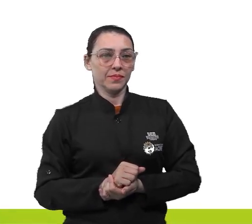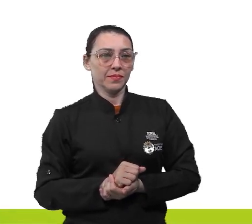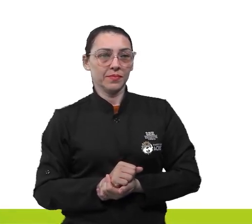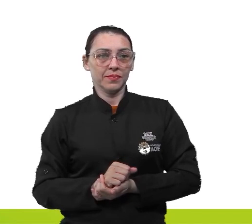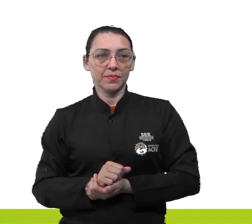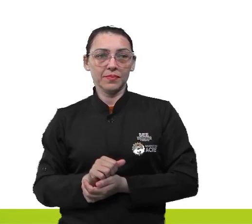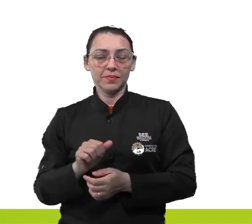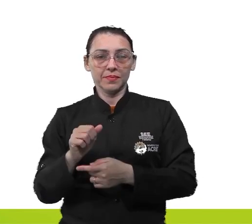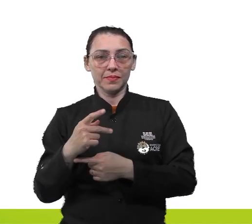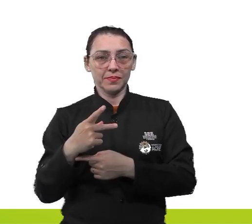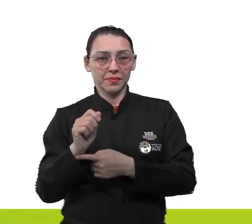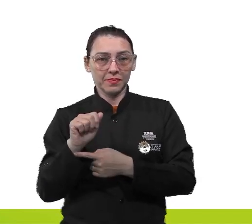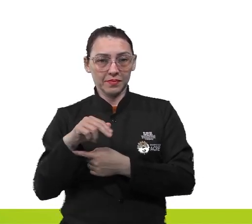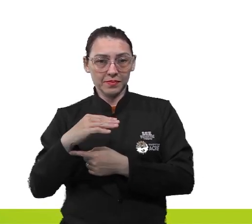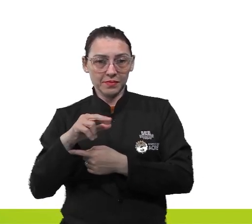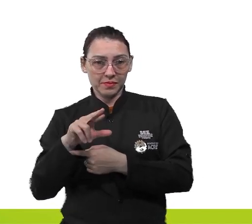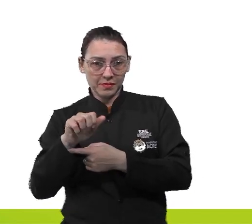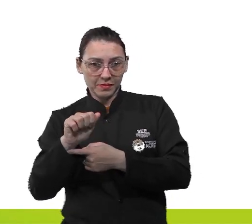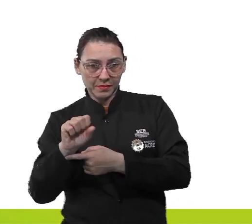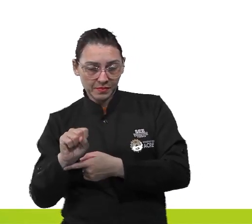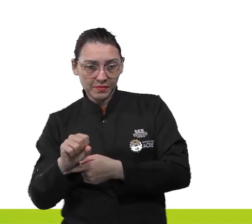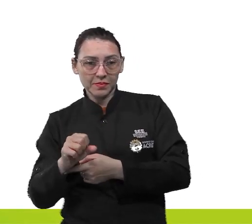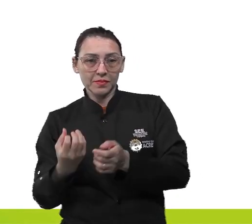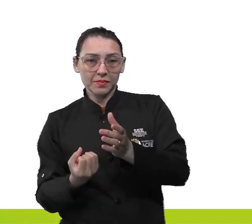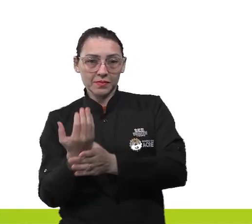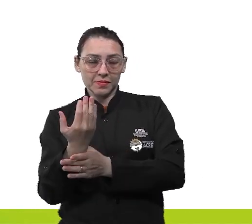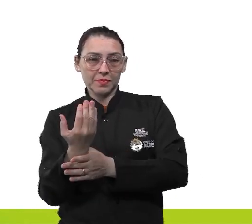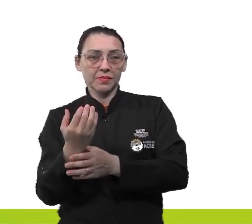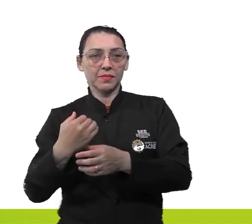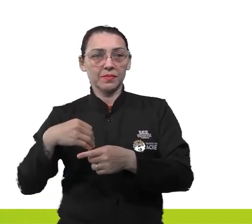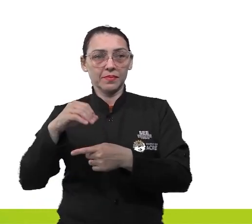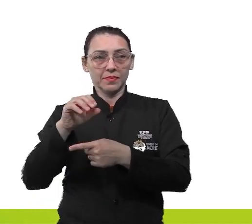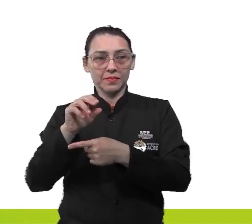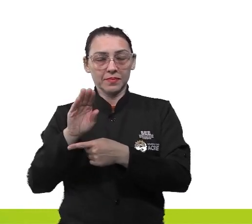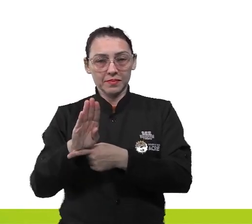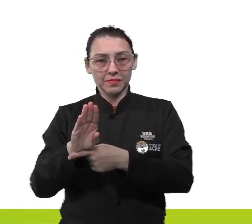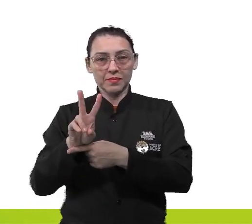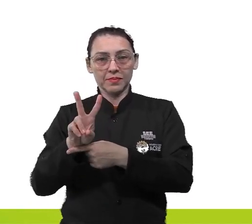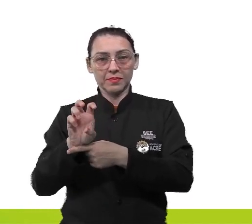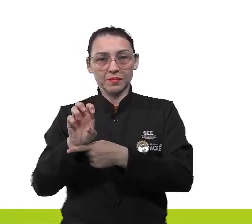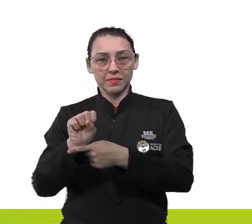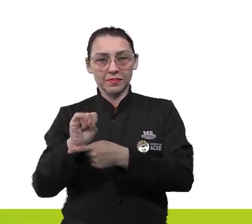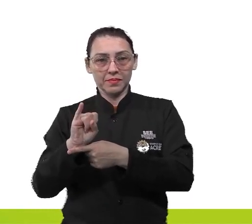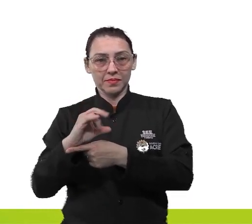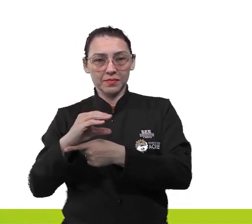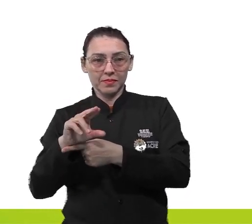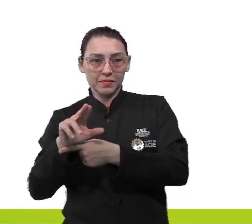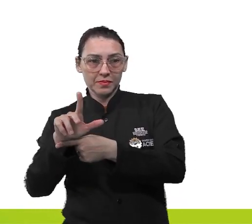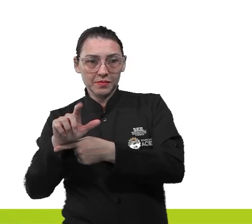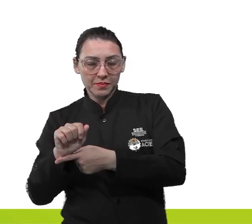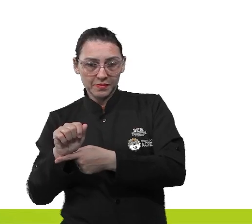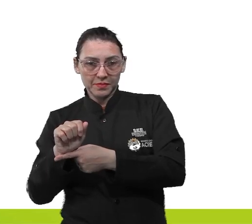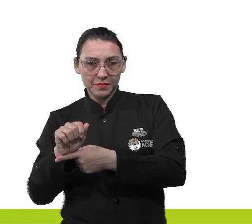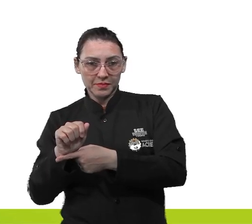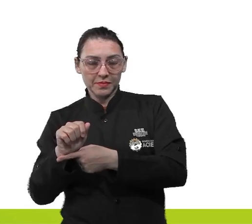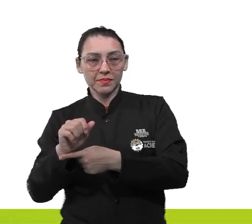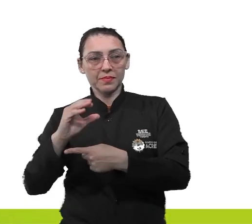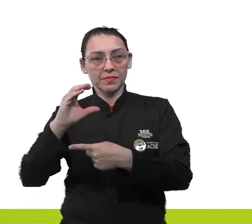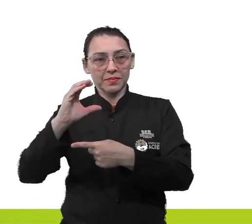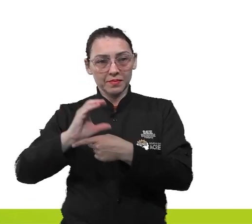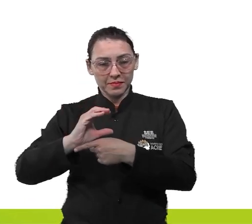pessoal? Alternativa A é o pâncreas, responsável pela produção de insulina. B, vesícula, responsável